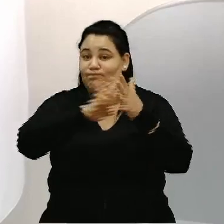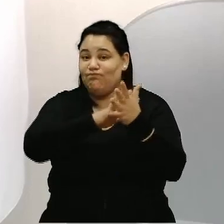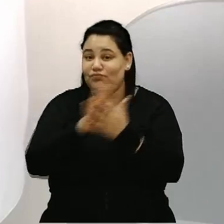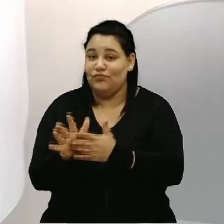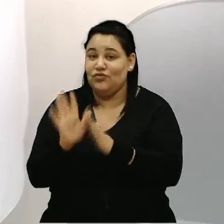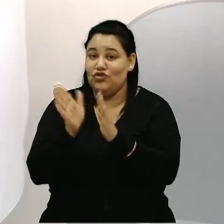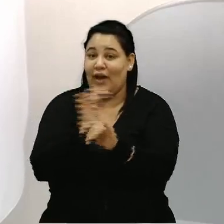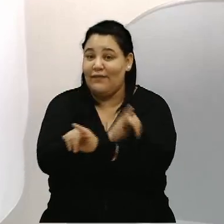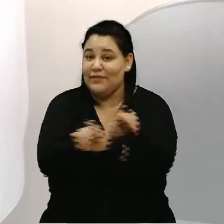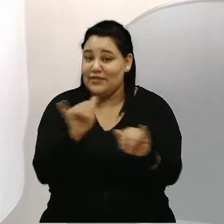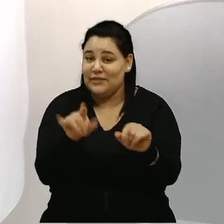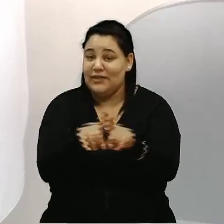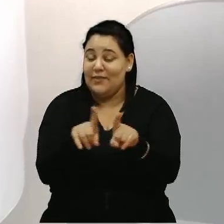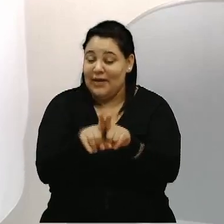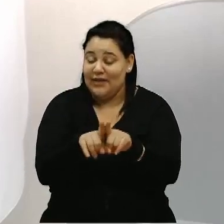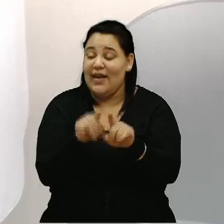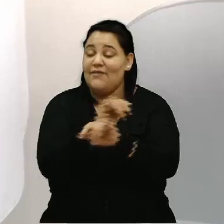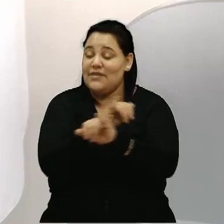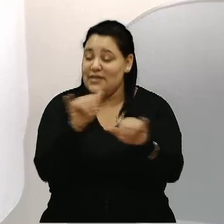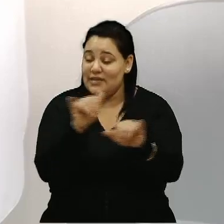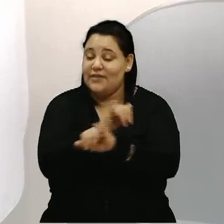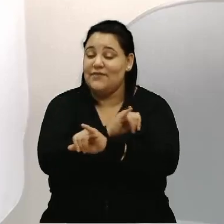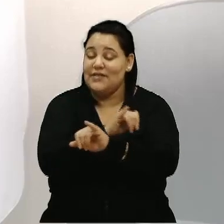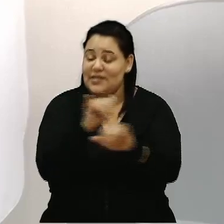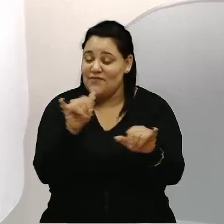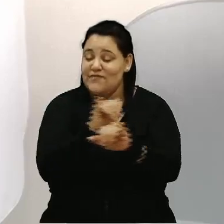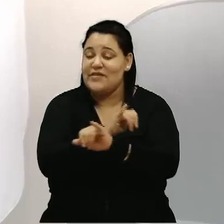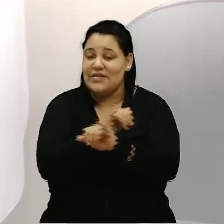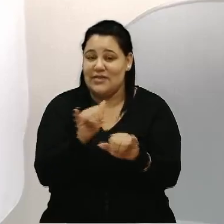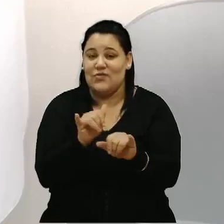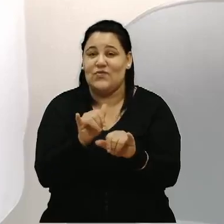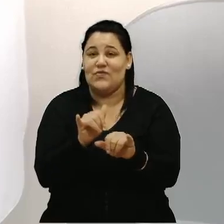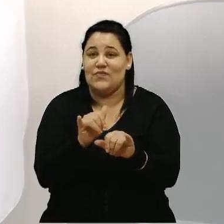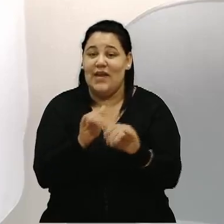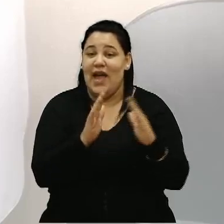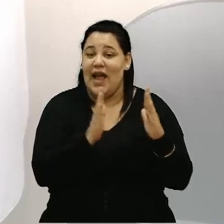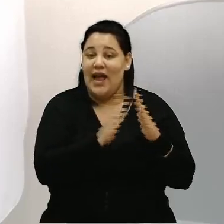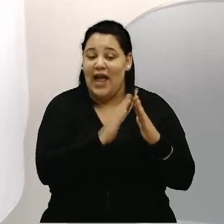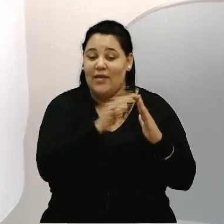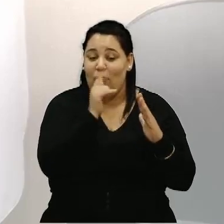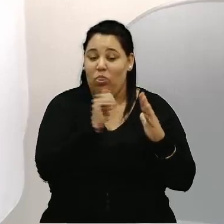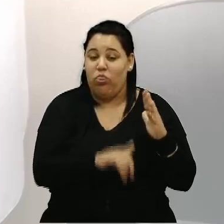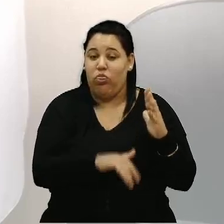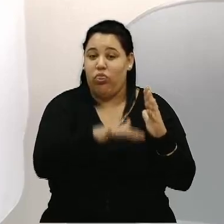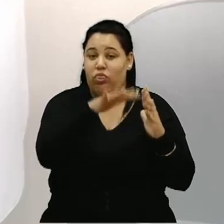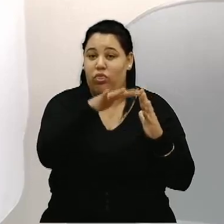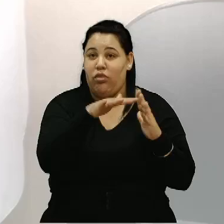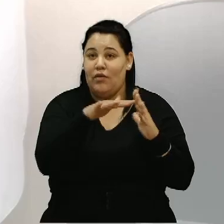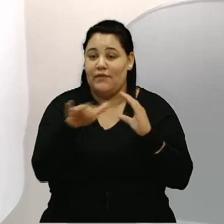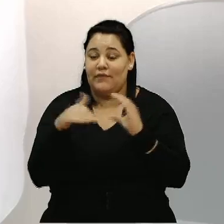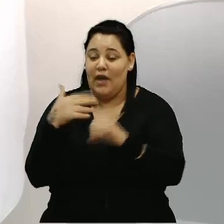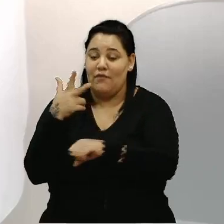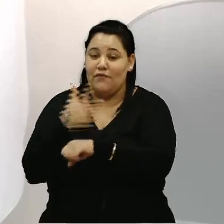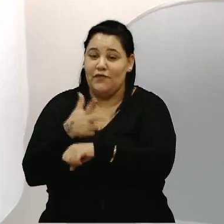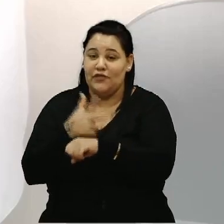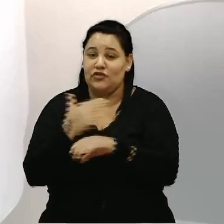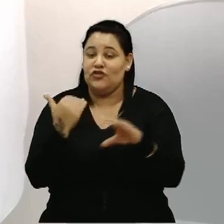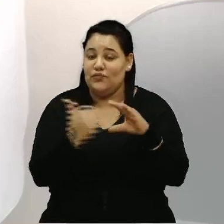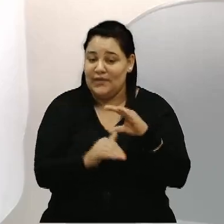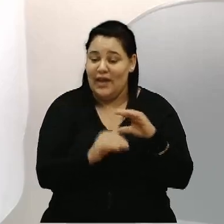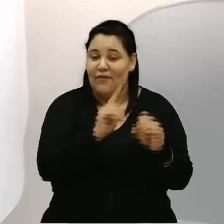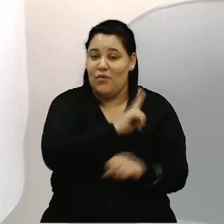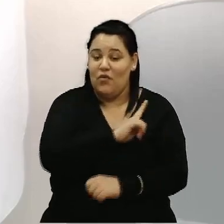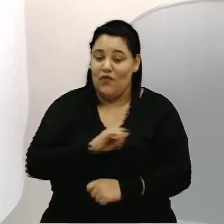vínhamos anunciando, vínhamos avisando. A casa alagava, vinham vídeos, nós mandávamos para o governo,